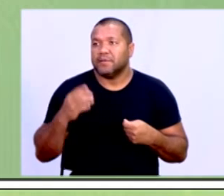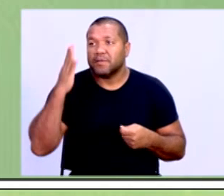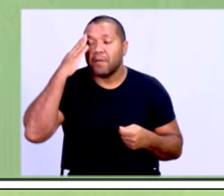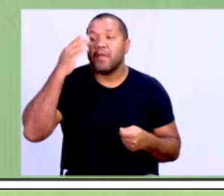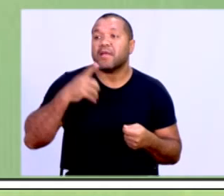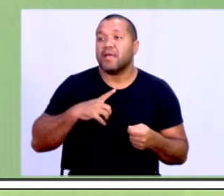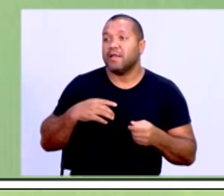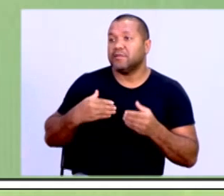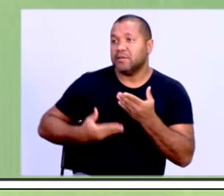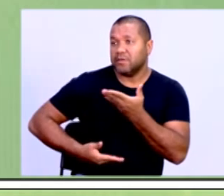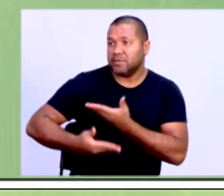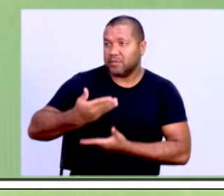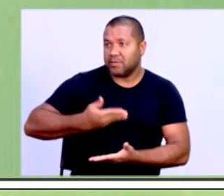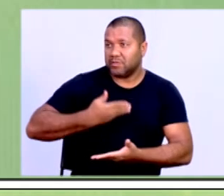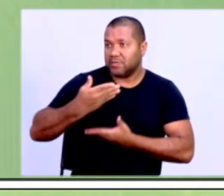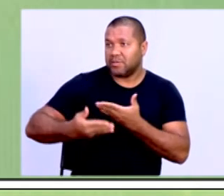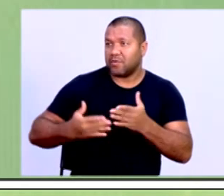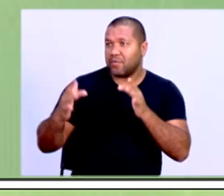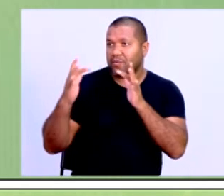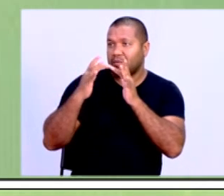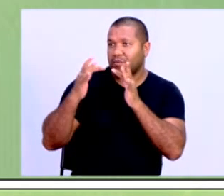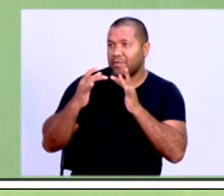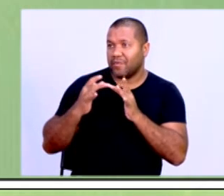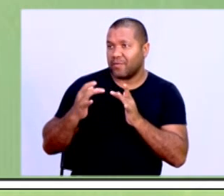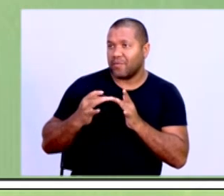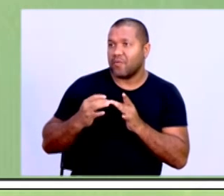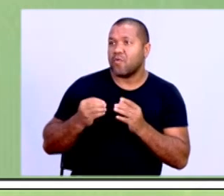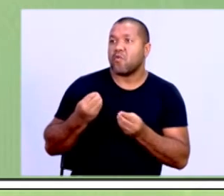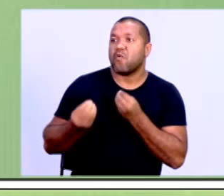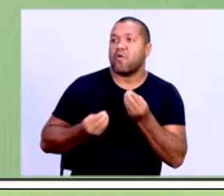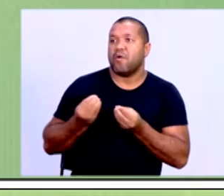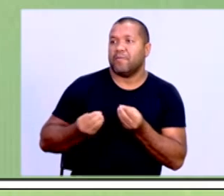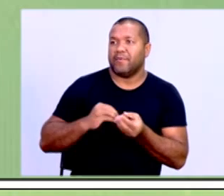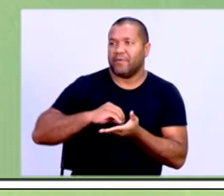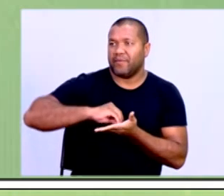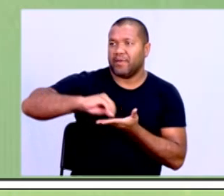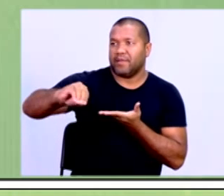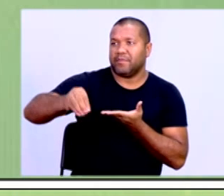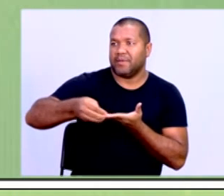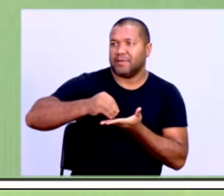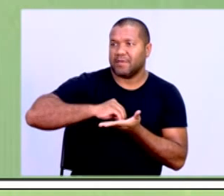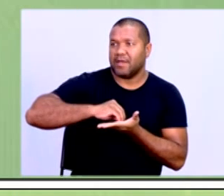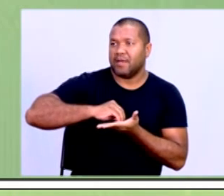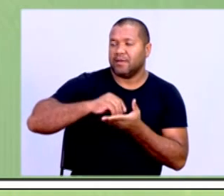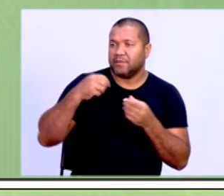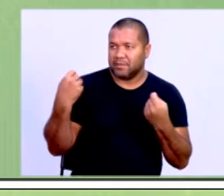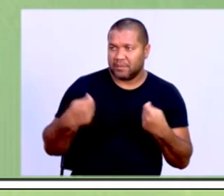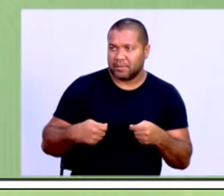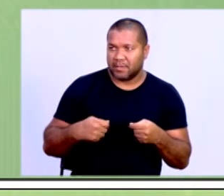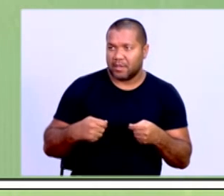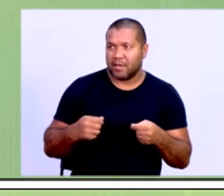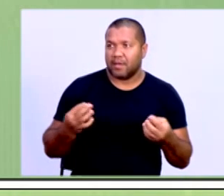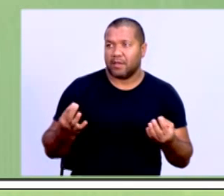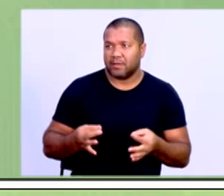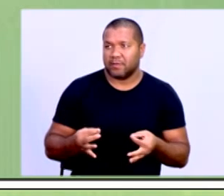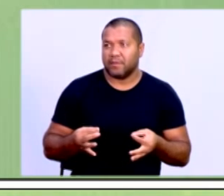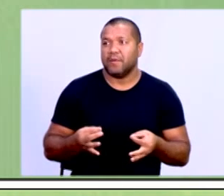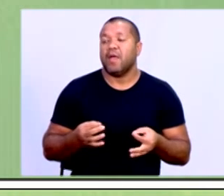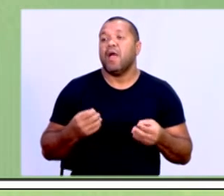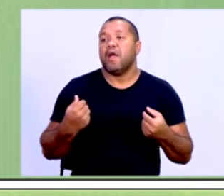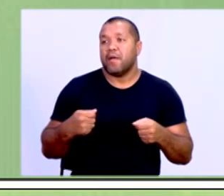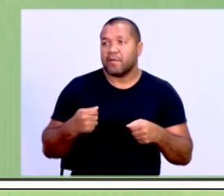comuniquem, enviando o quê? As mensagens. Certo, pessoal? Por isso que serve. A mensagem vai